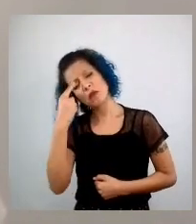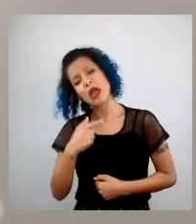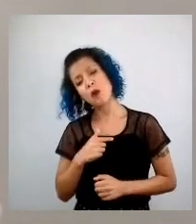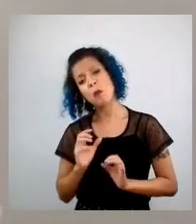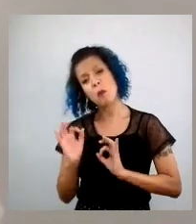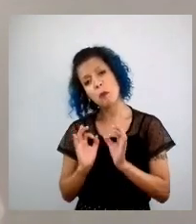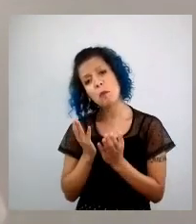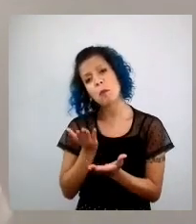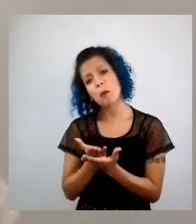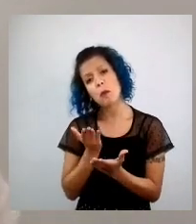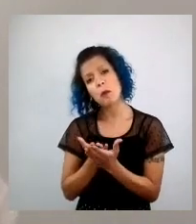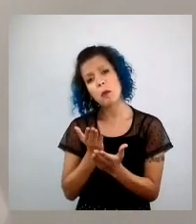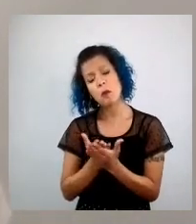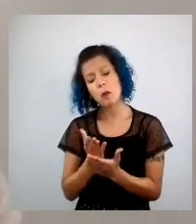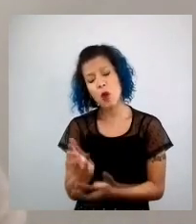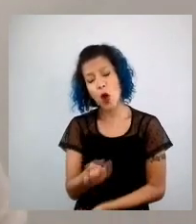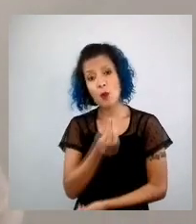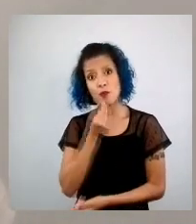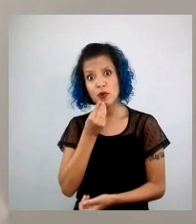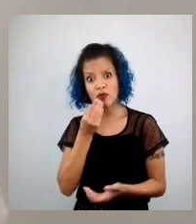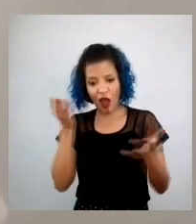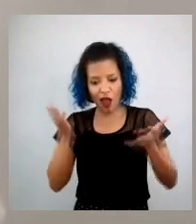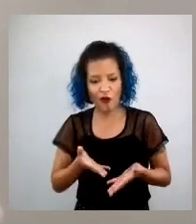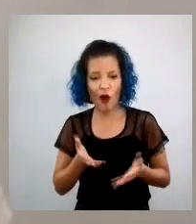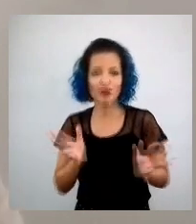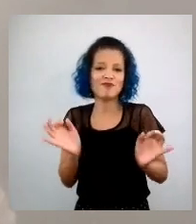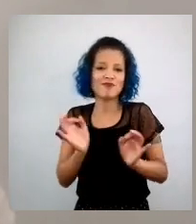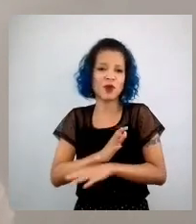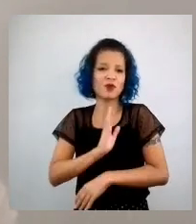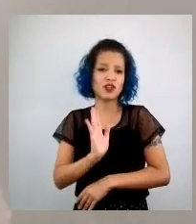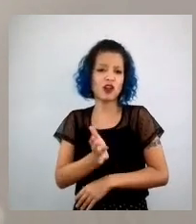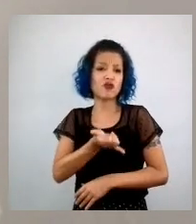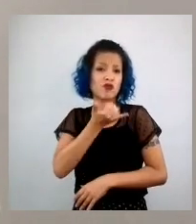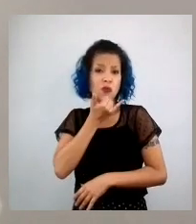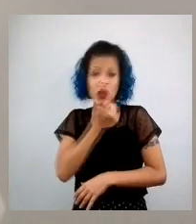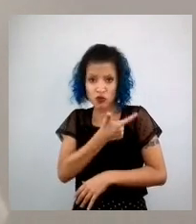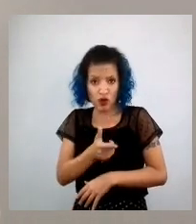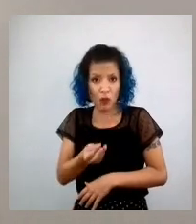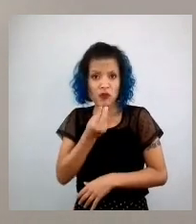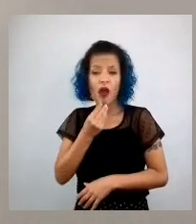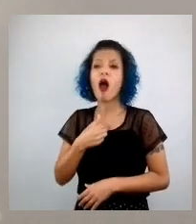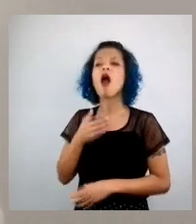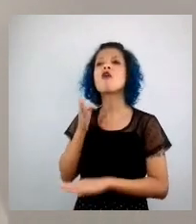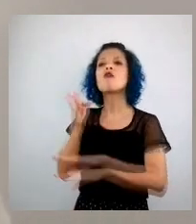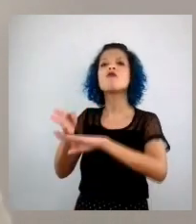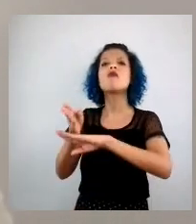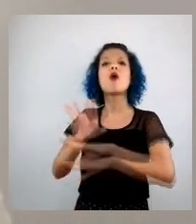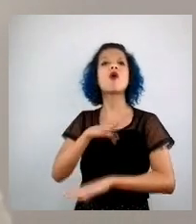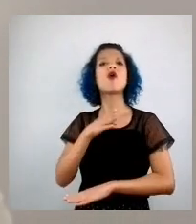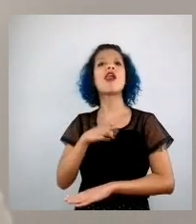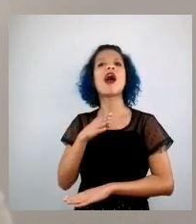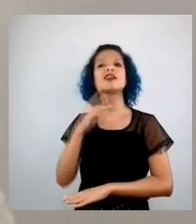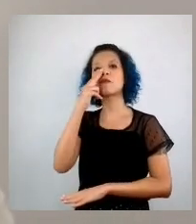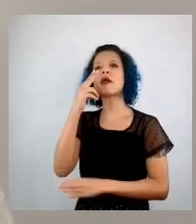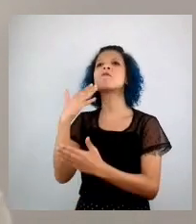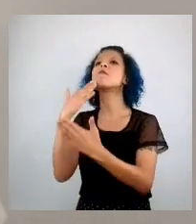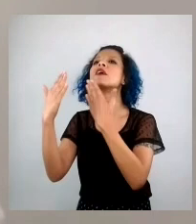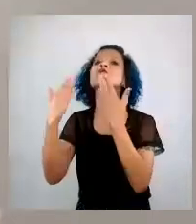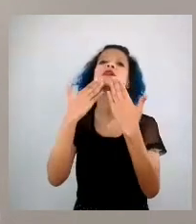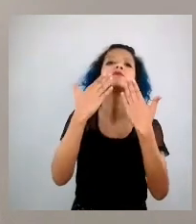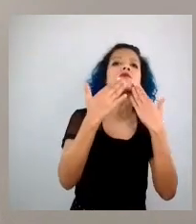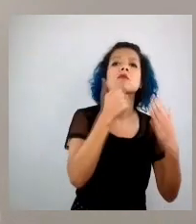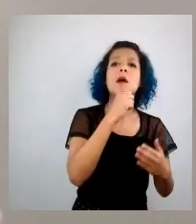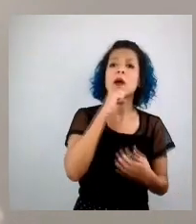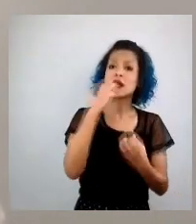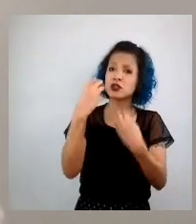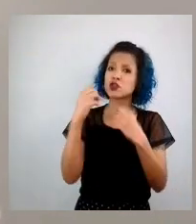eu tô pronta. E se ela não chegar, vou ter que bater na porta mesmo, foi assim que minha mãe me ensinou, vamos lá. E aí, com